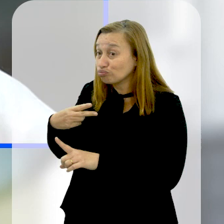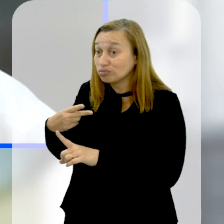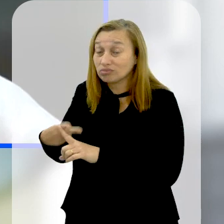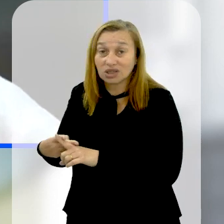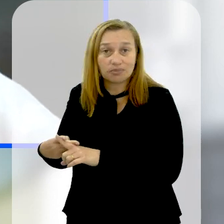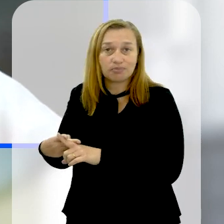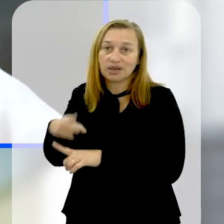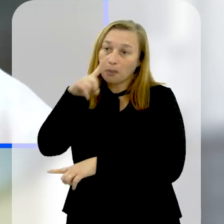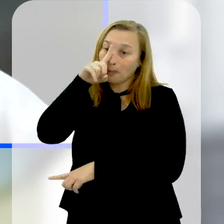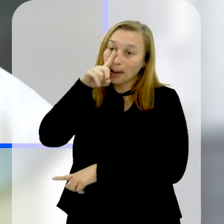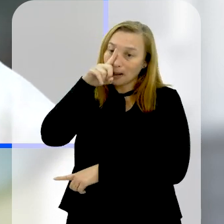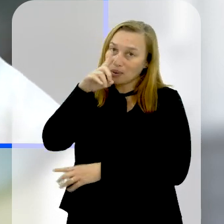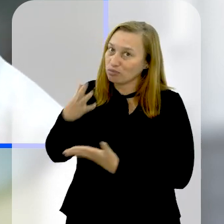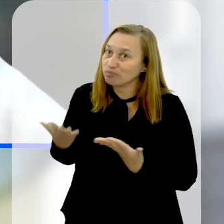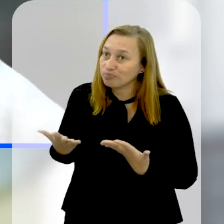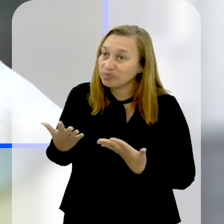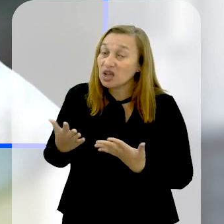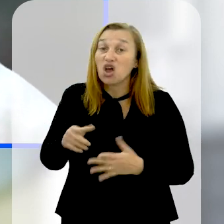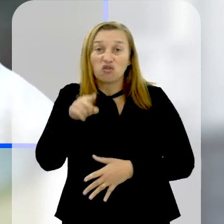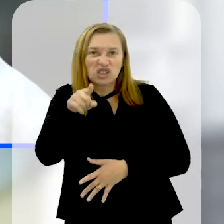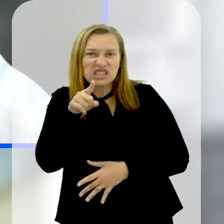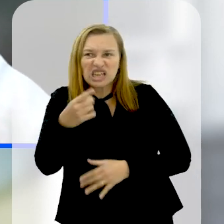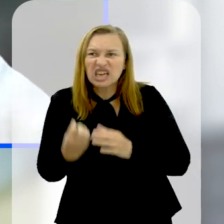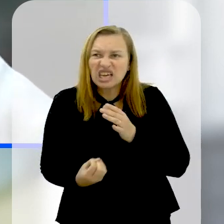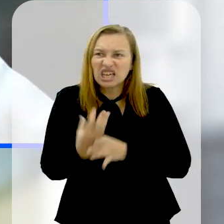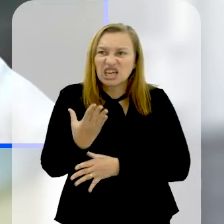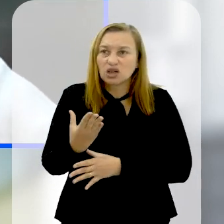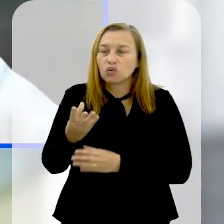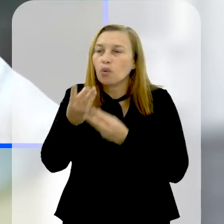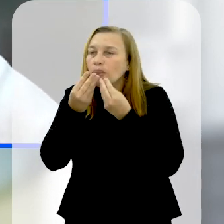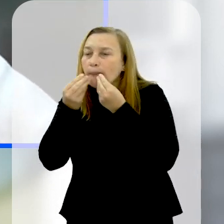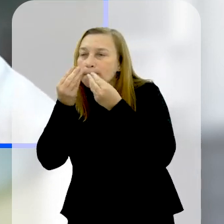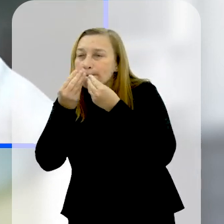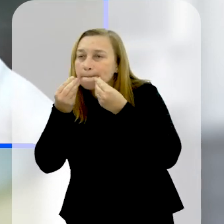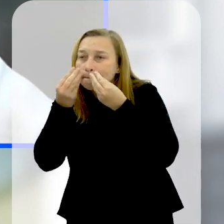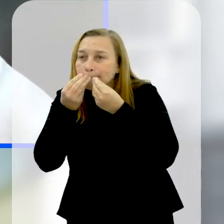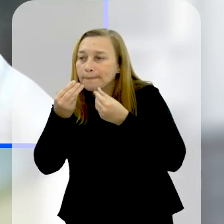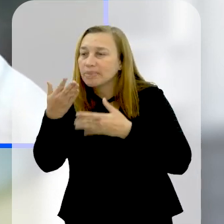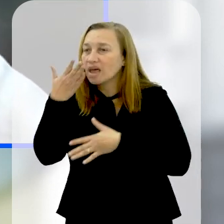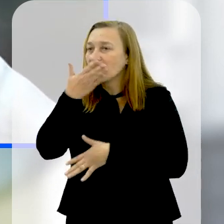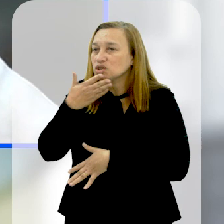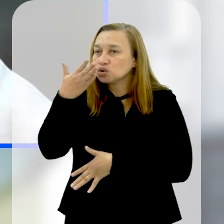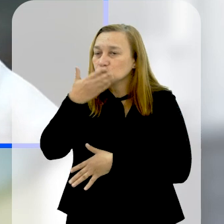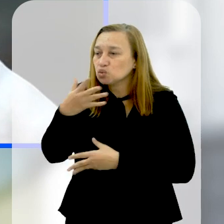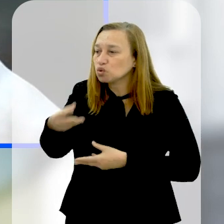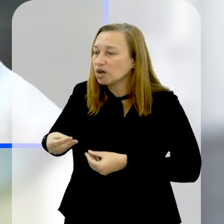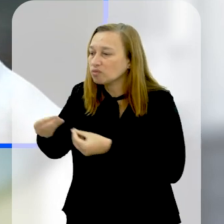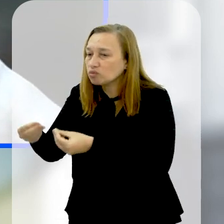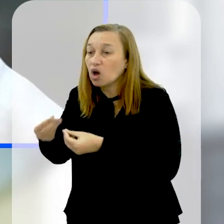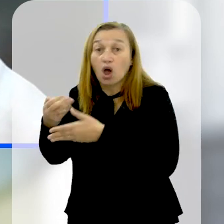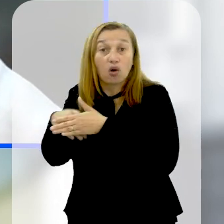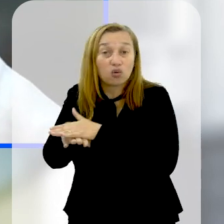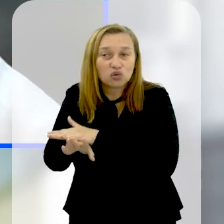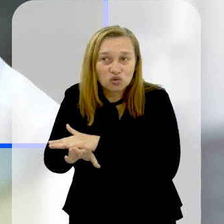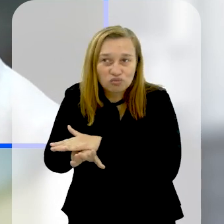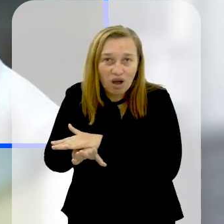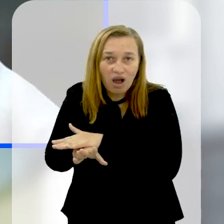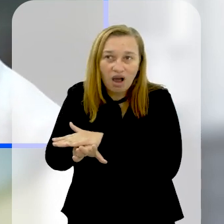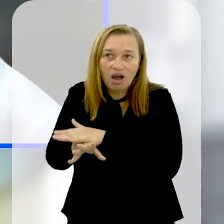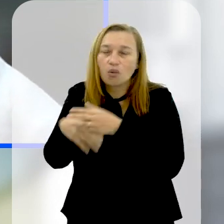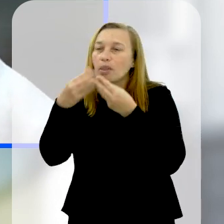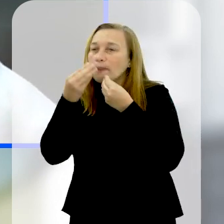aumenta em 10 vezes. Então, você criando aquele paladar, colocando aquela criança ali para já se